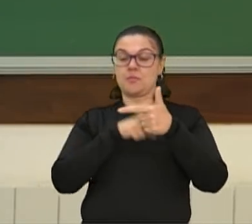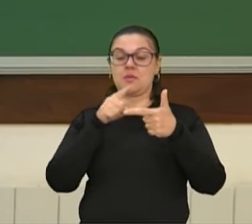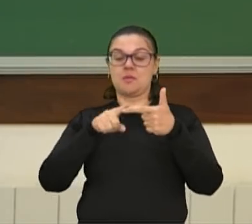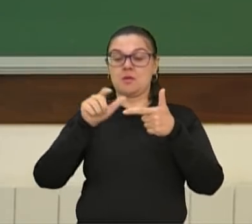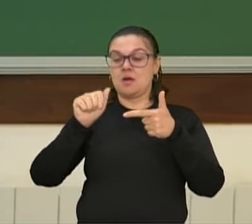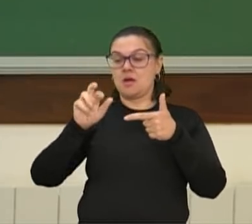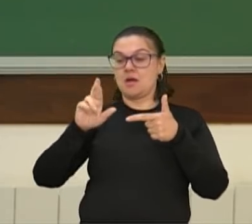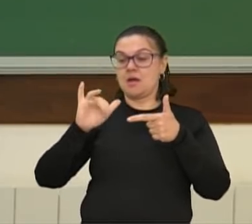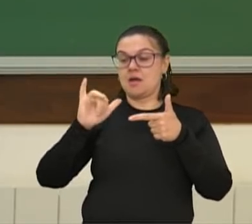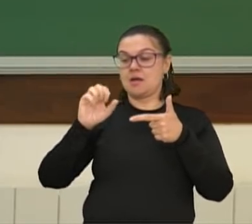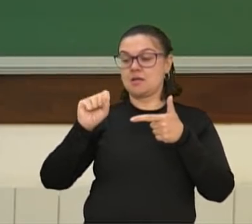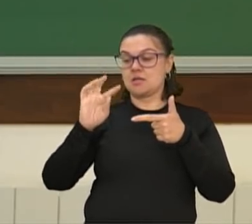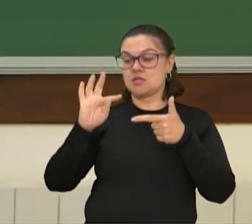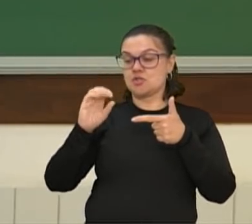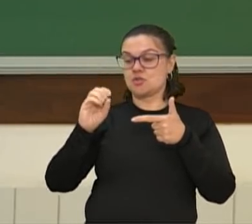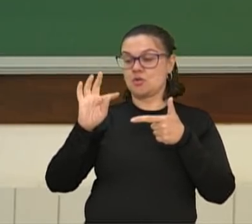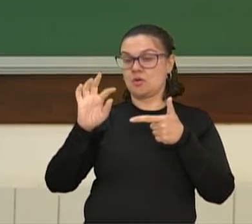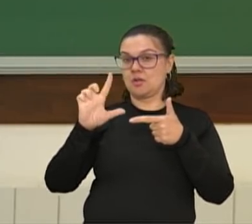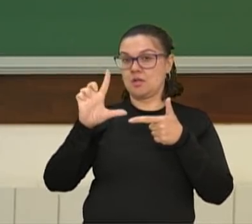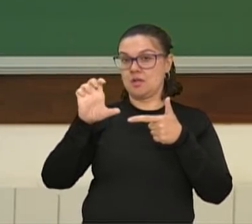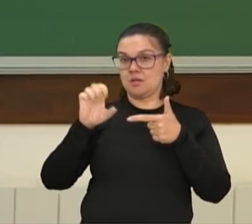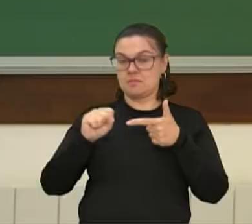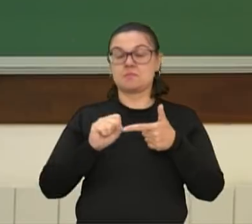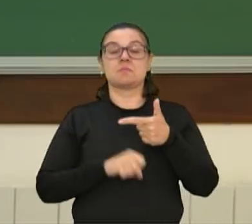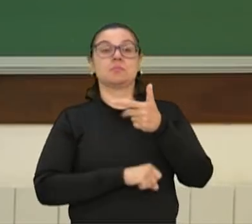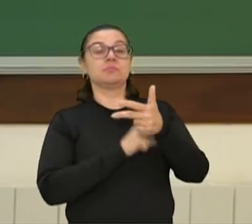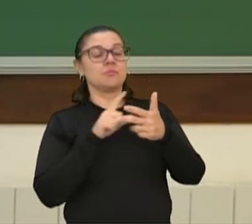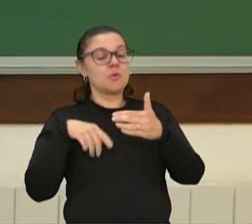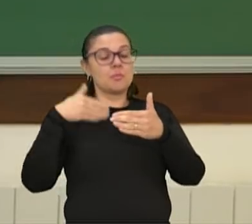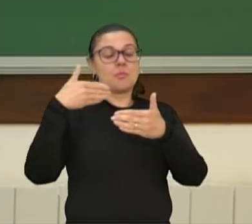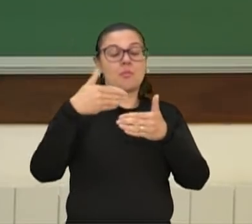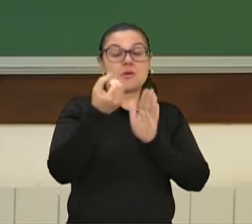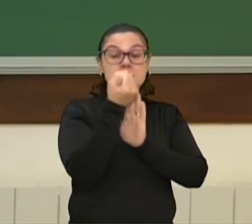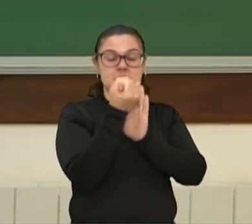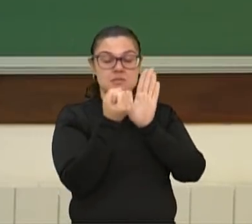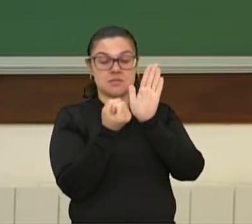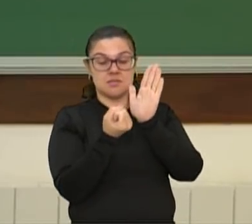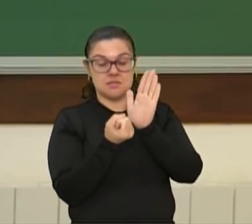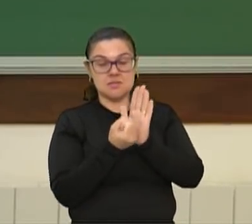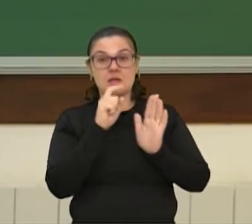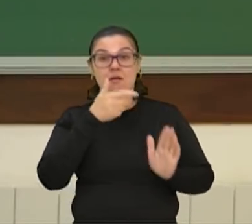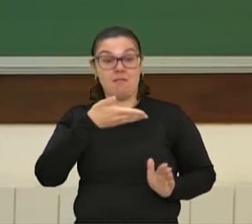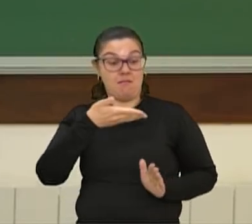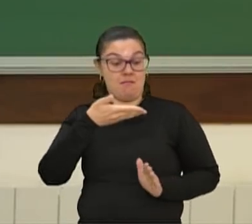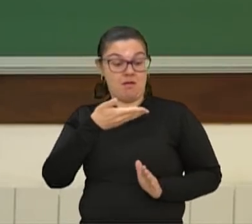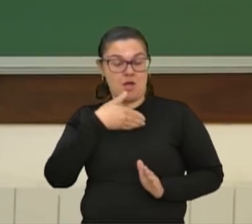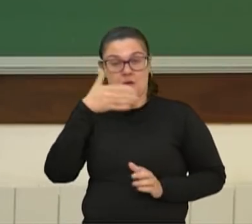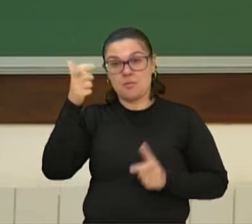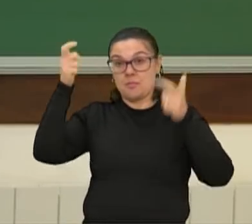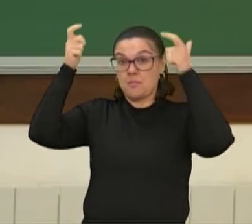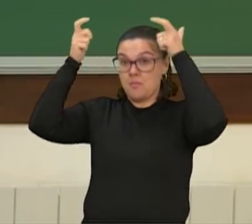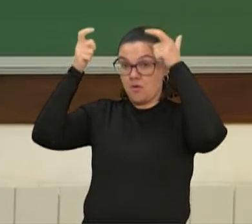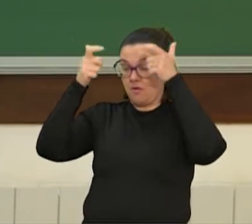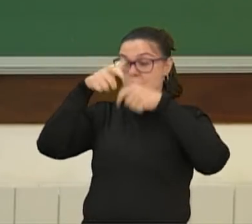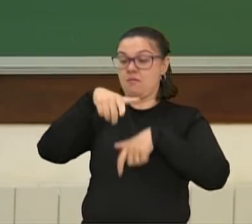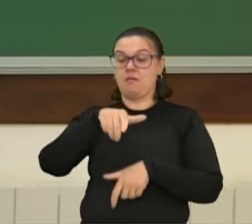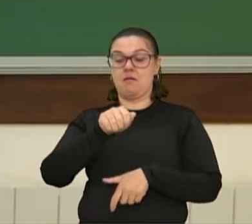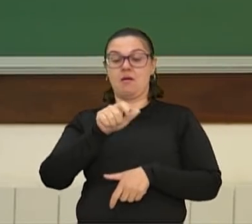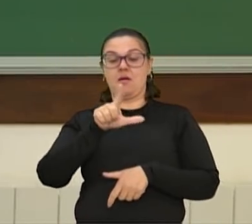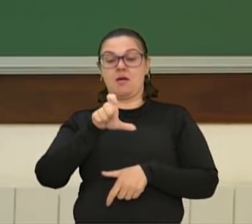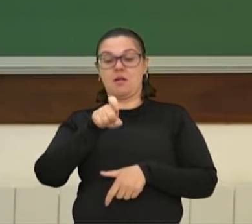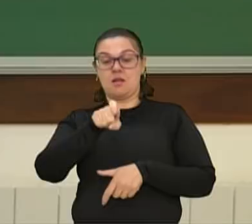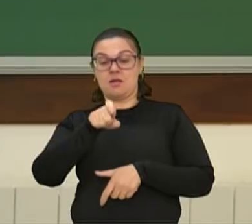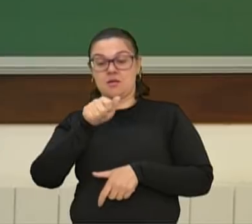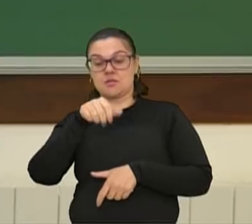Aristóteles. Passados-se alguns séculos, o Aristóteles, que era amigo do rei Alexandre,